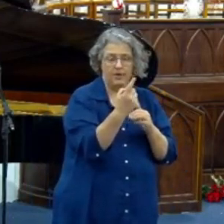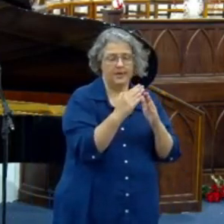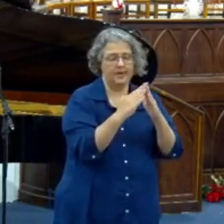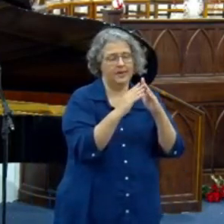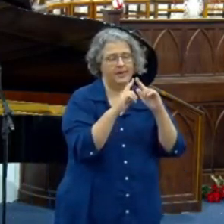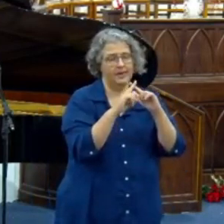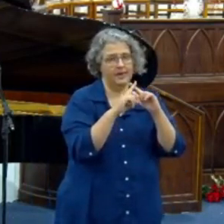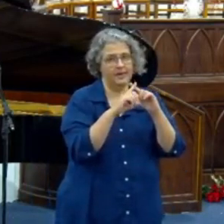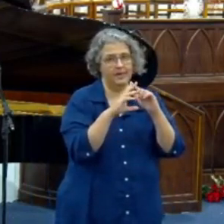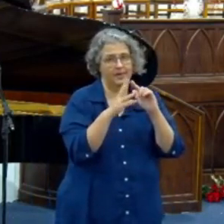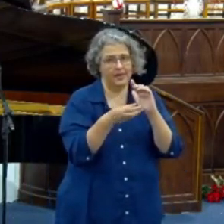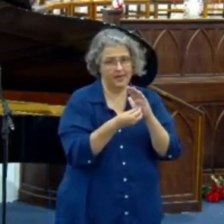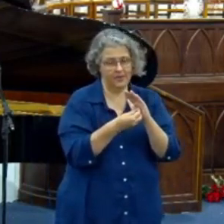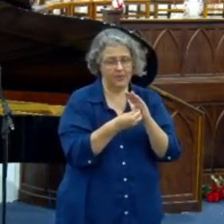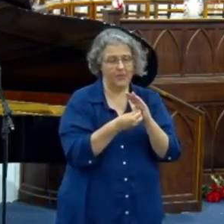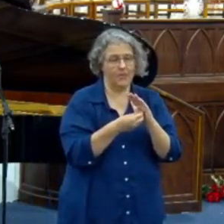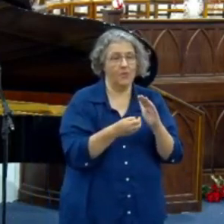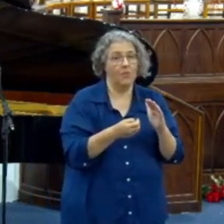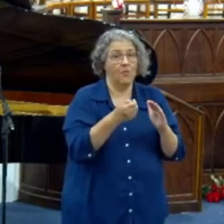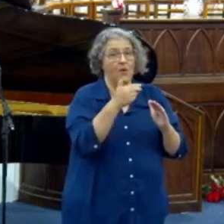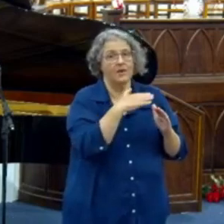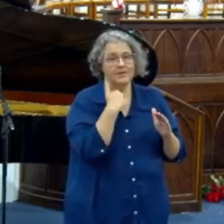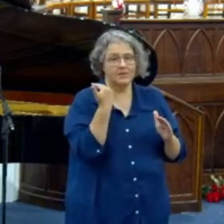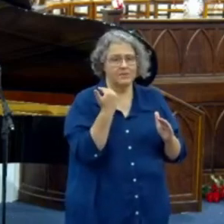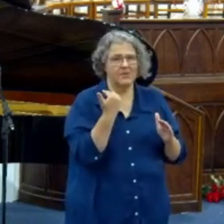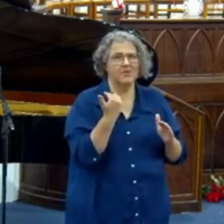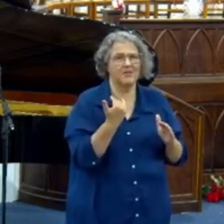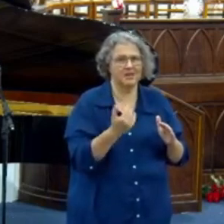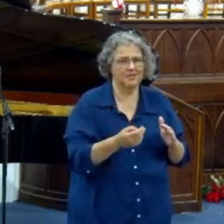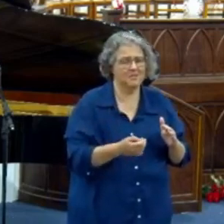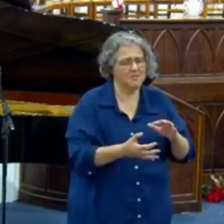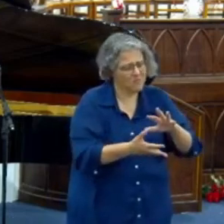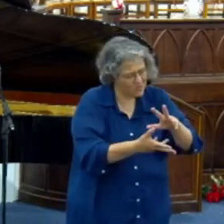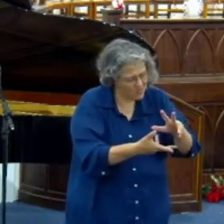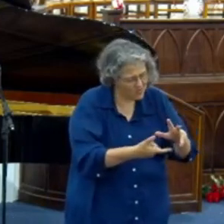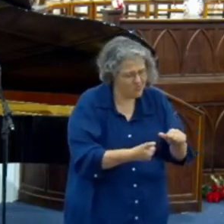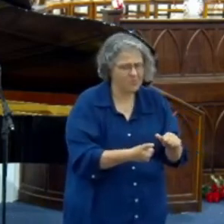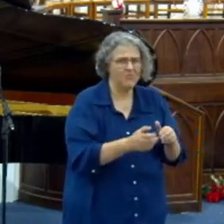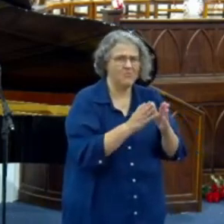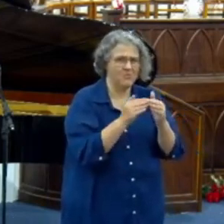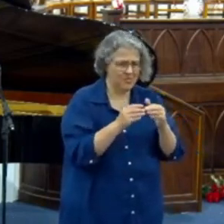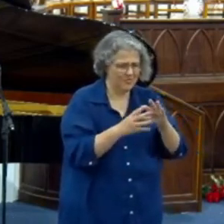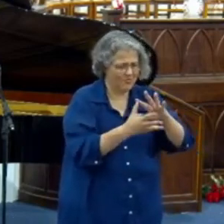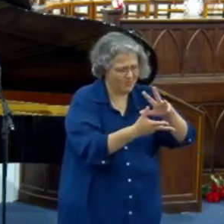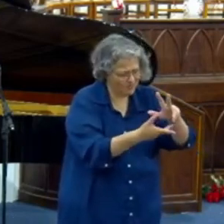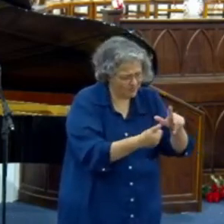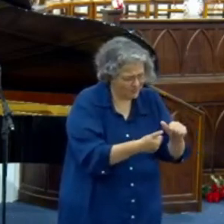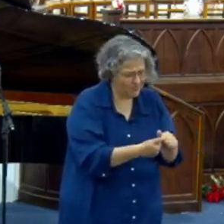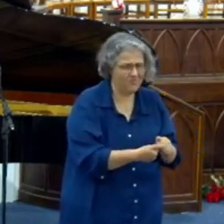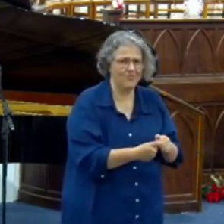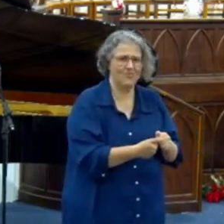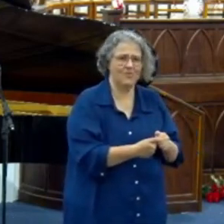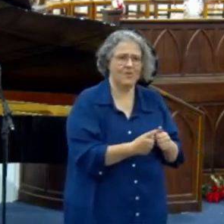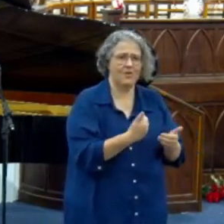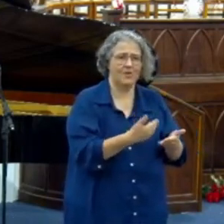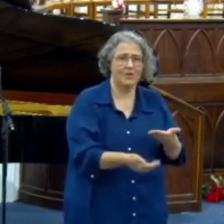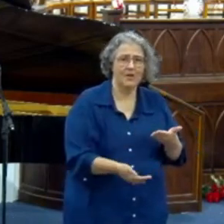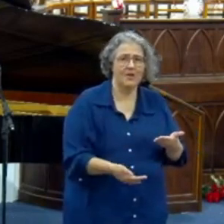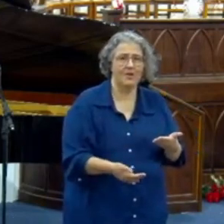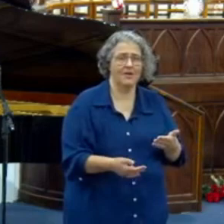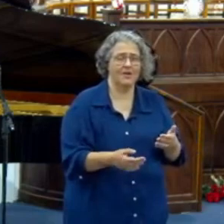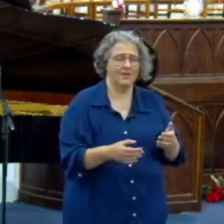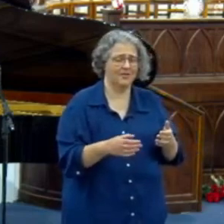morta, rogamos a uma igreja muito mundana, rogamos a uma igreja extremamente